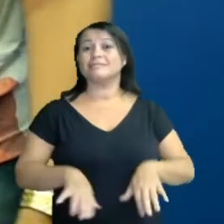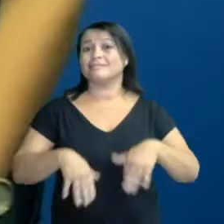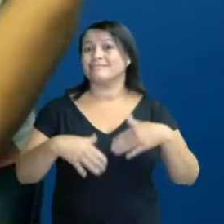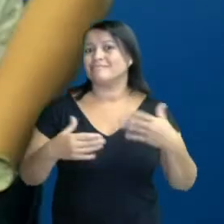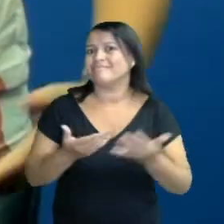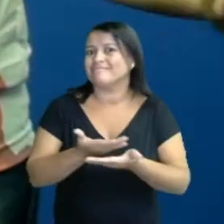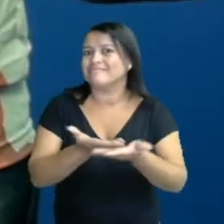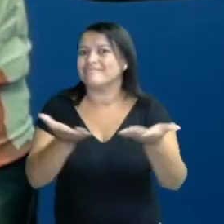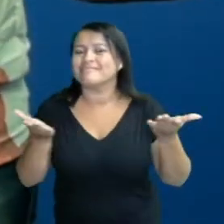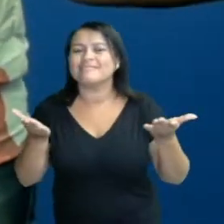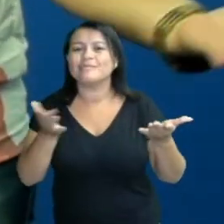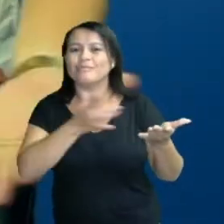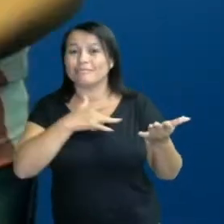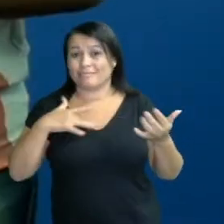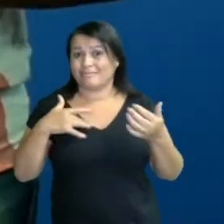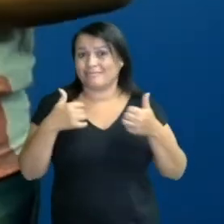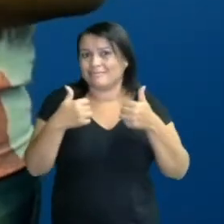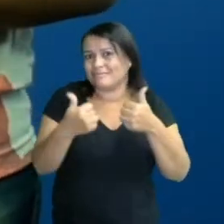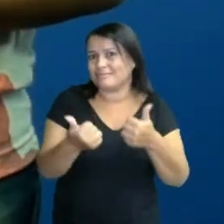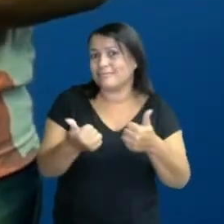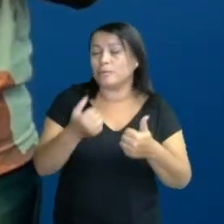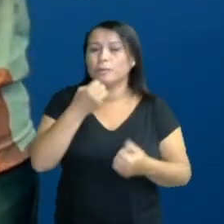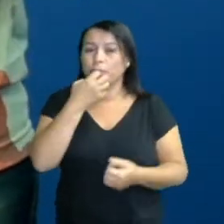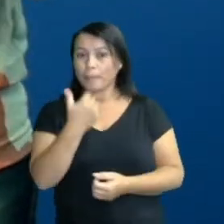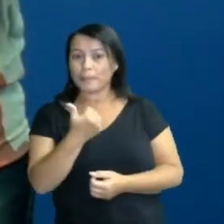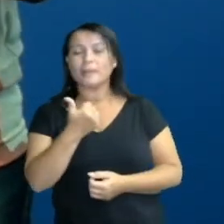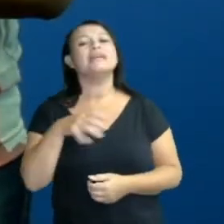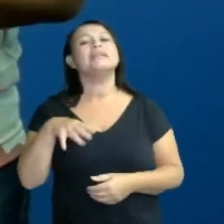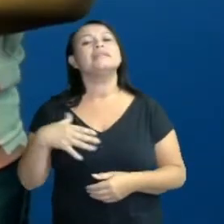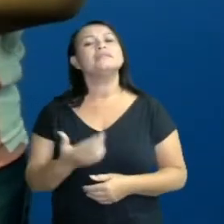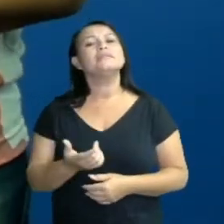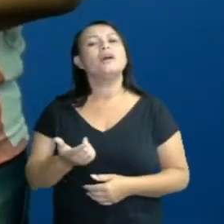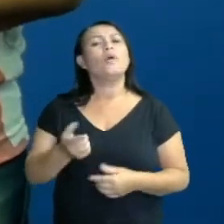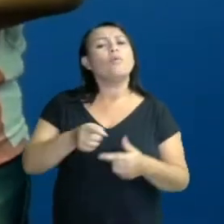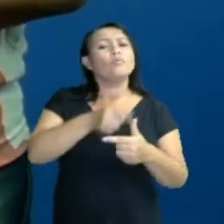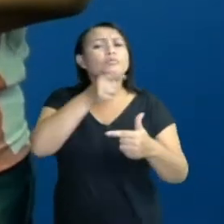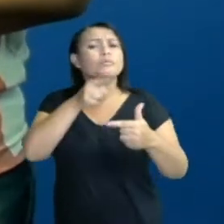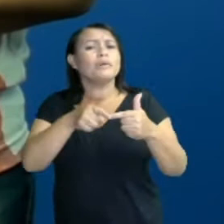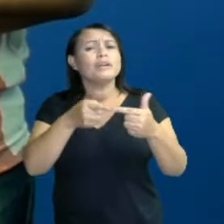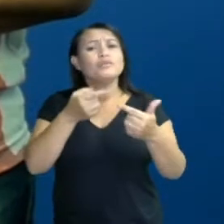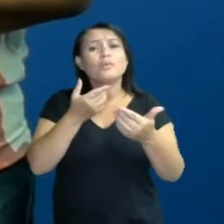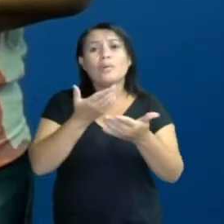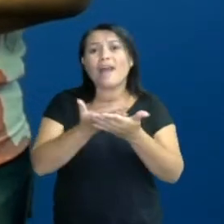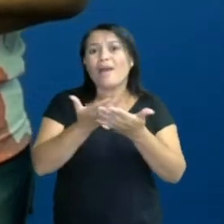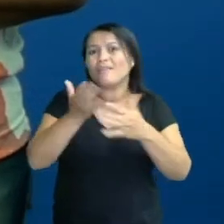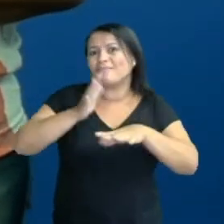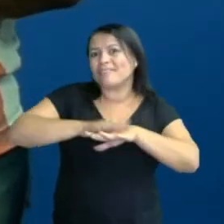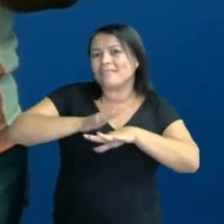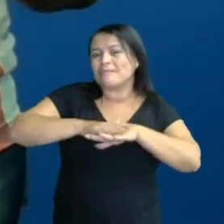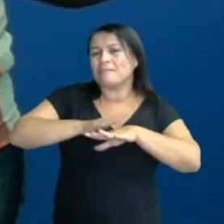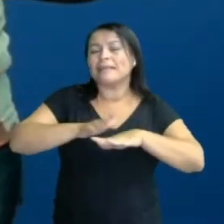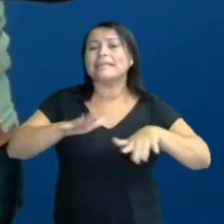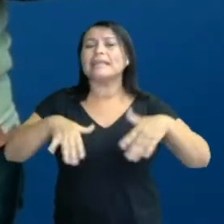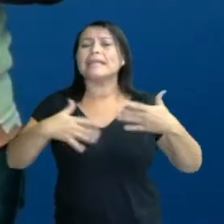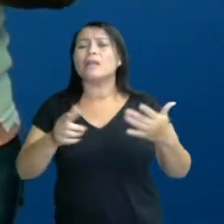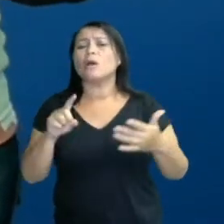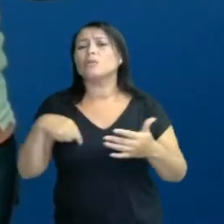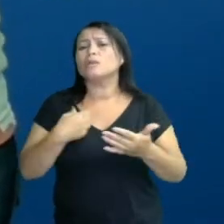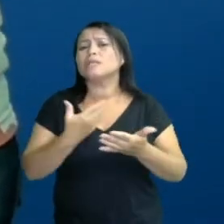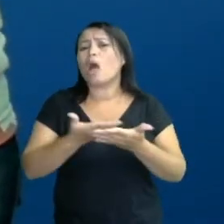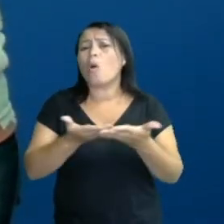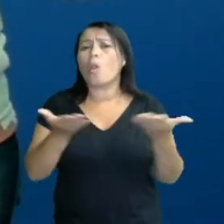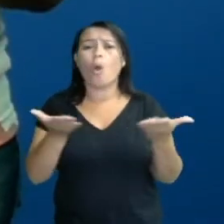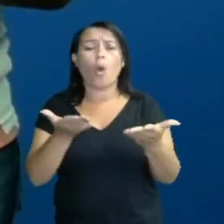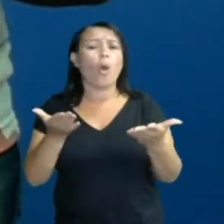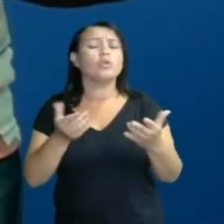E aí, turma, como vocês estão? Tudo bem? Vamos para mais uma aula de matemática, né? Então, a nossa aula hoje